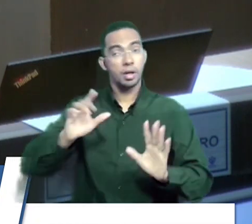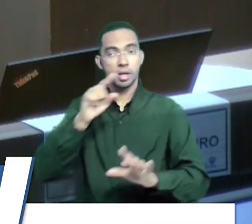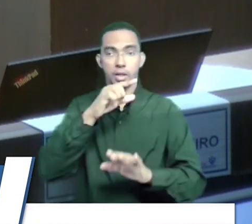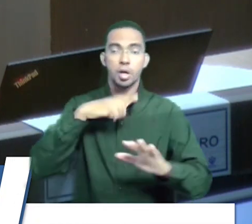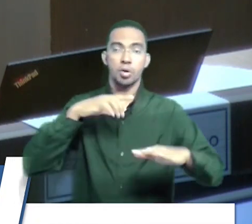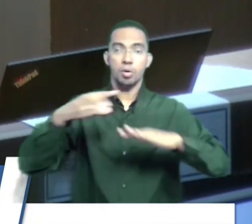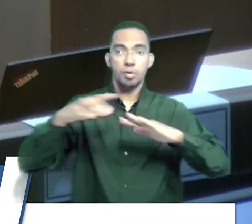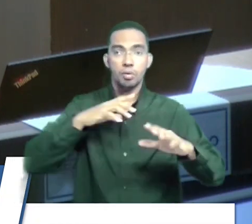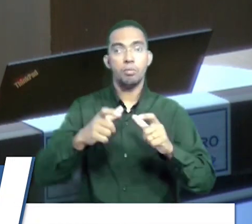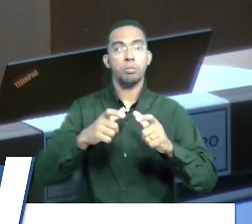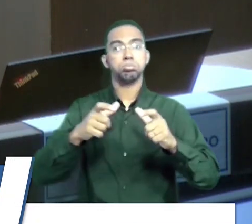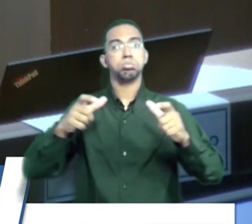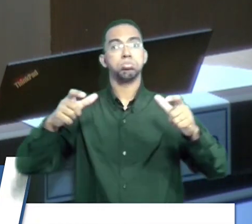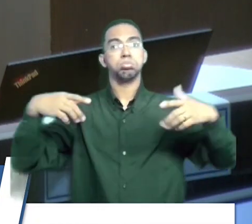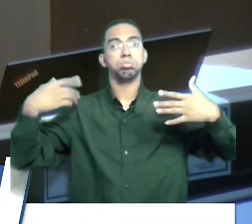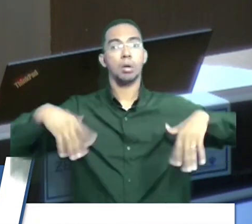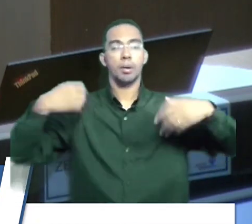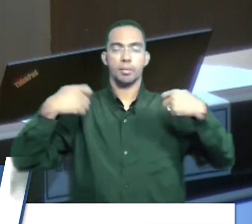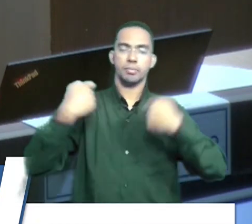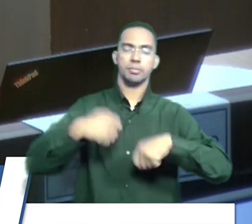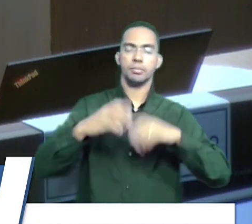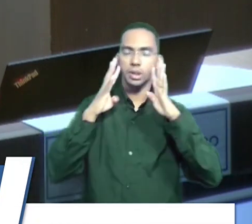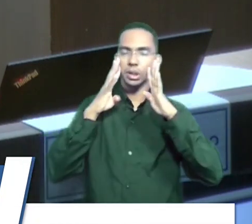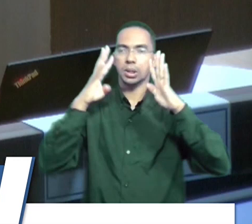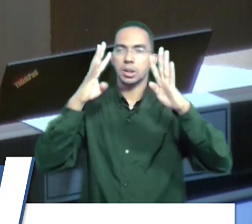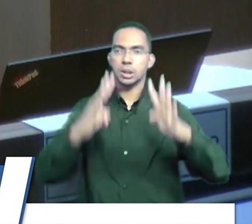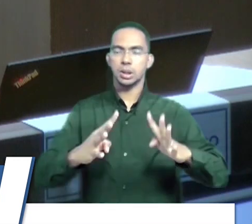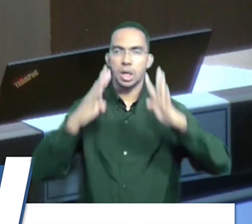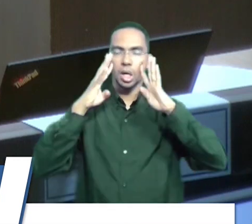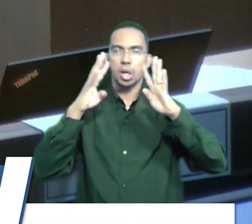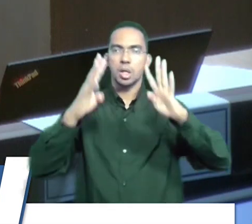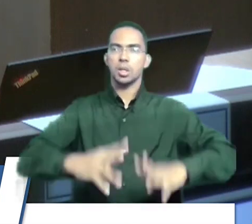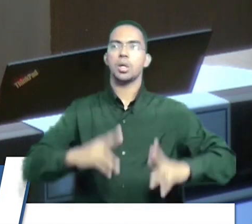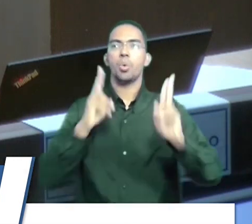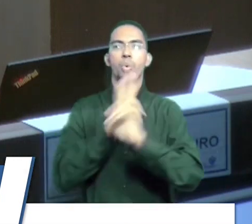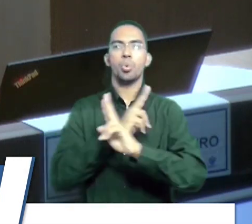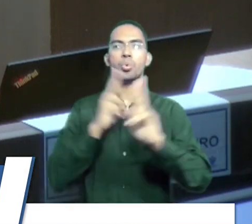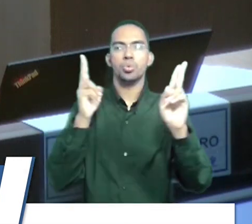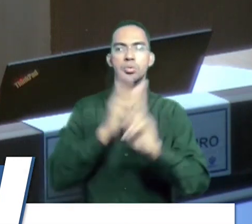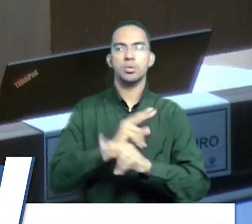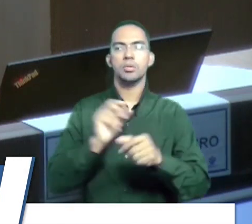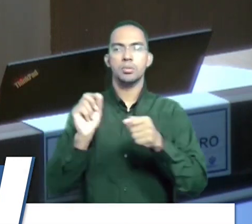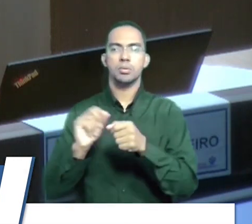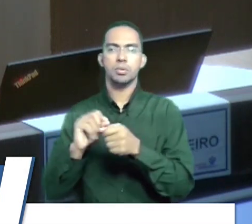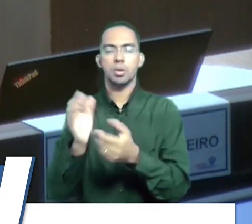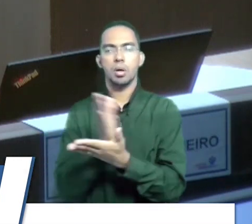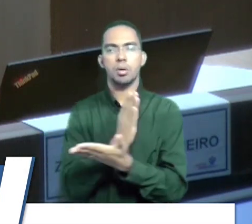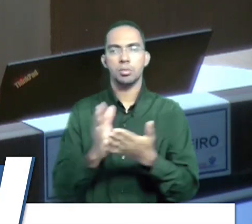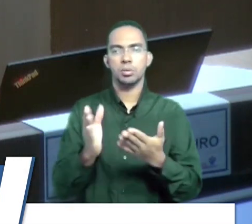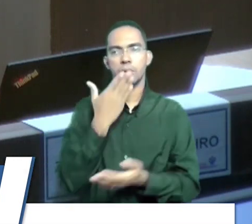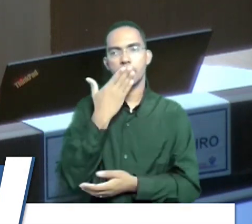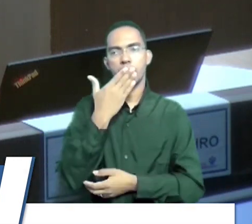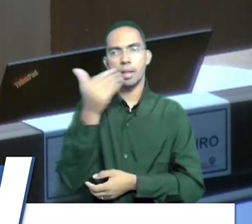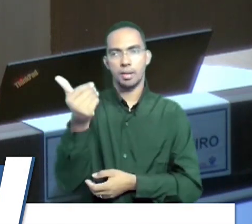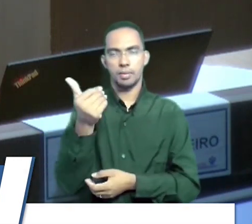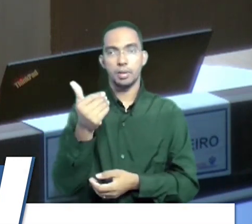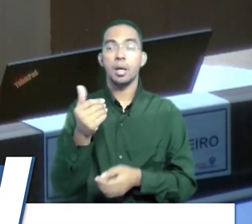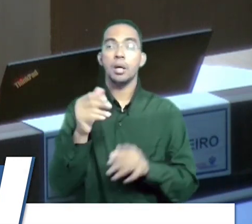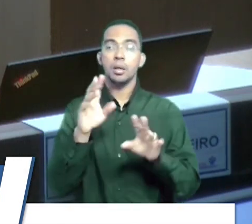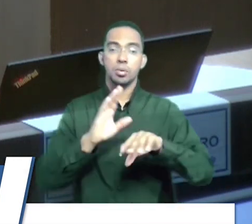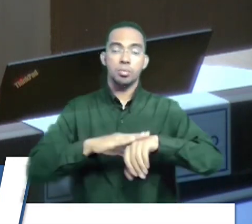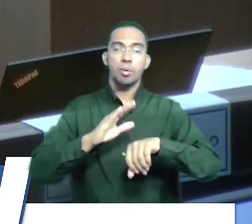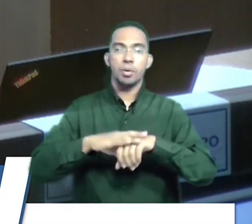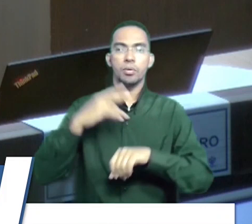muito grande, ela precisa de uma atenção urgente para fazer alguns melhoramentos nela lá. Porque quando o vereador